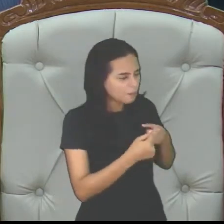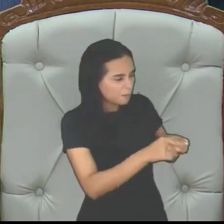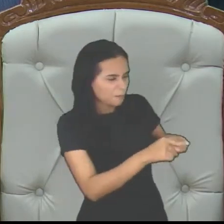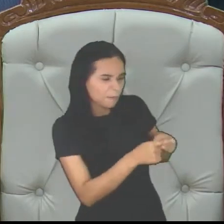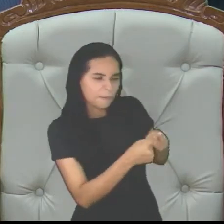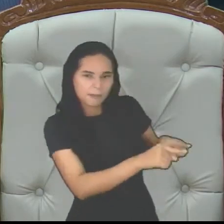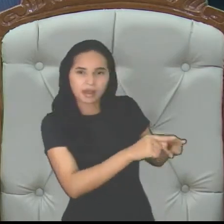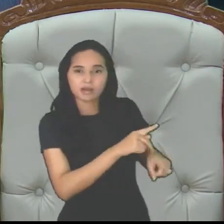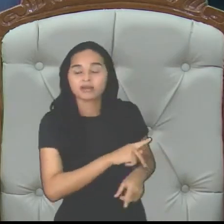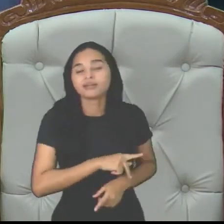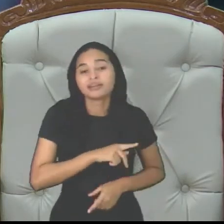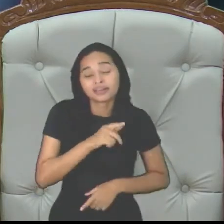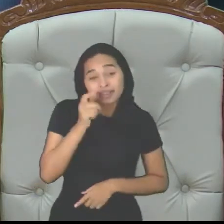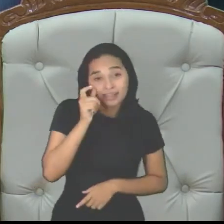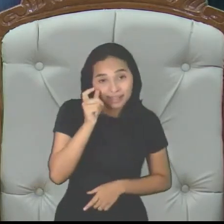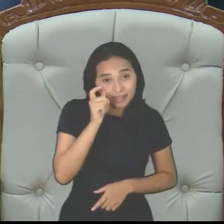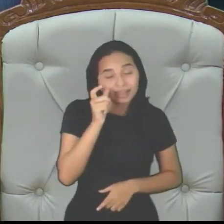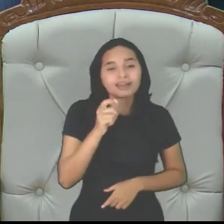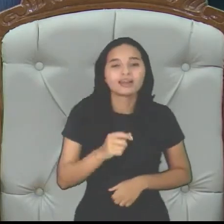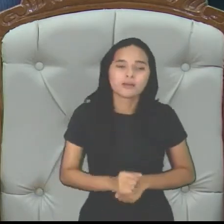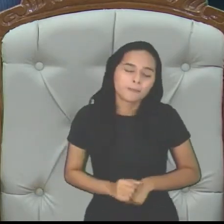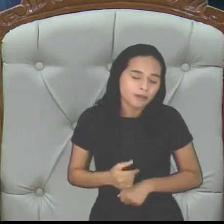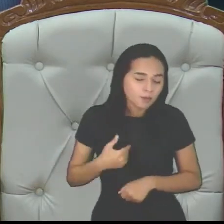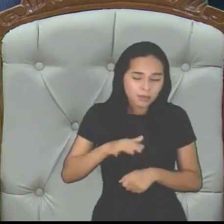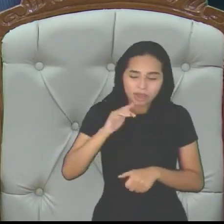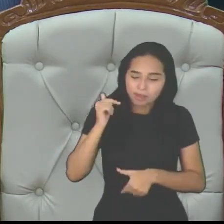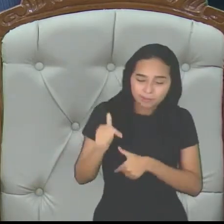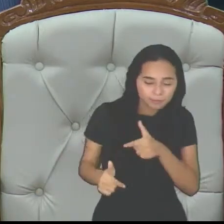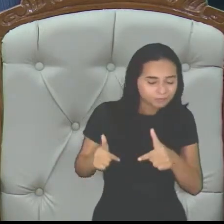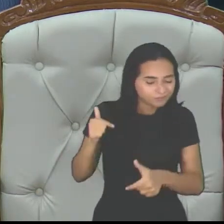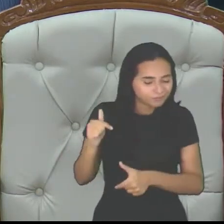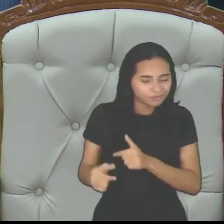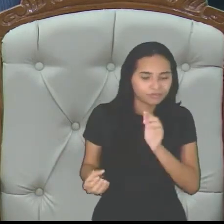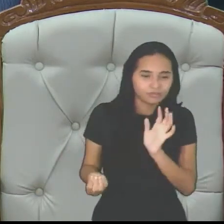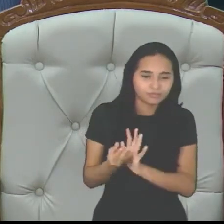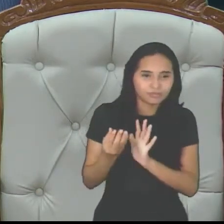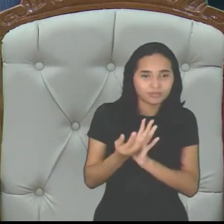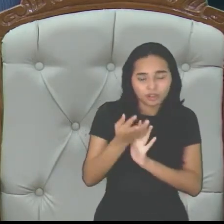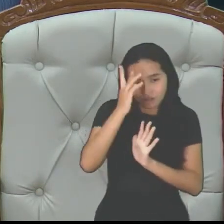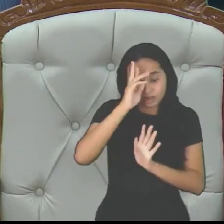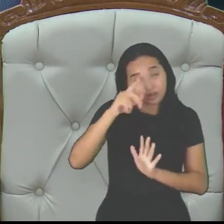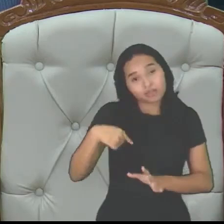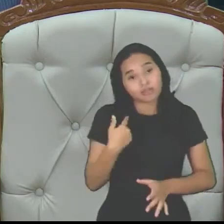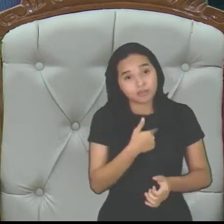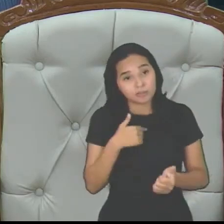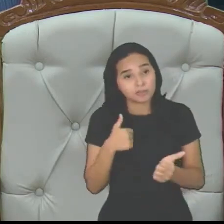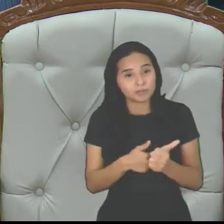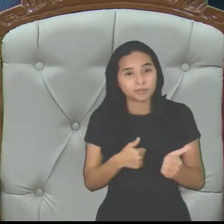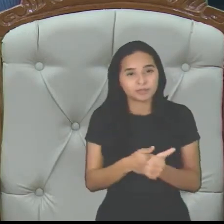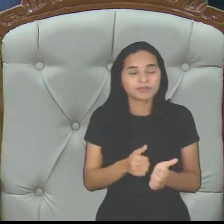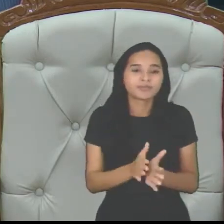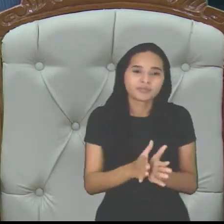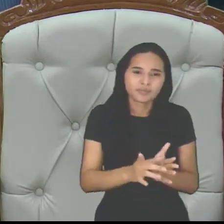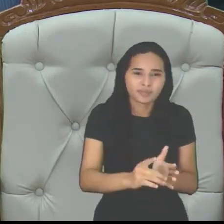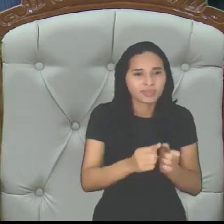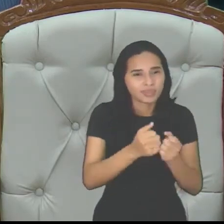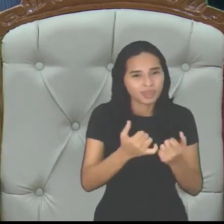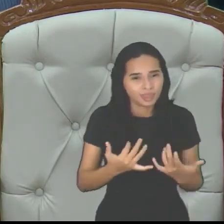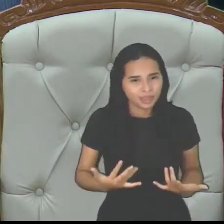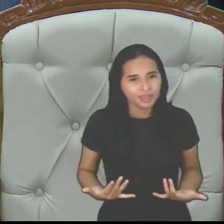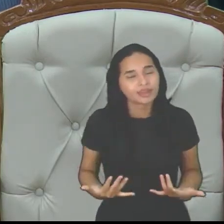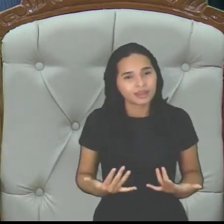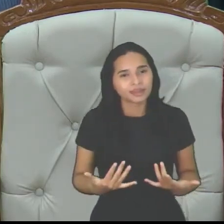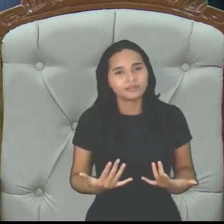né? Quanto mais se faz a obra do Senhor, nós somos perseguidos, irmãos. A Bíblia diz que quem quer viver